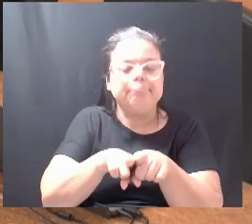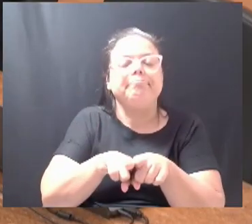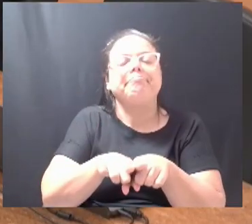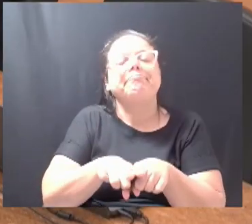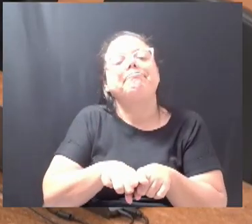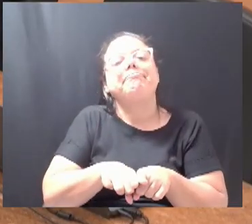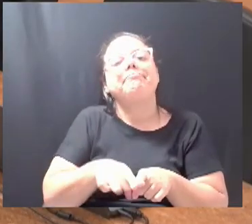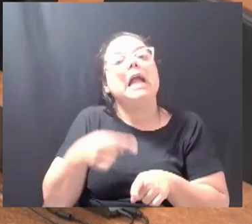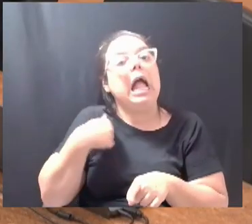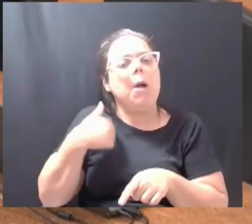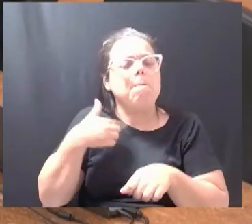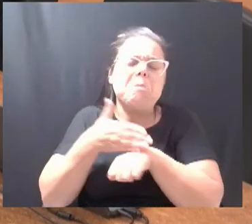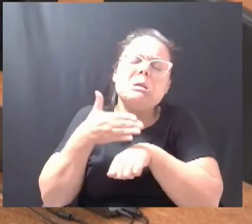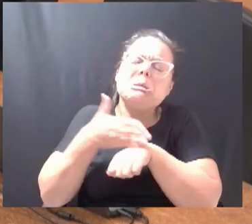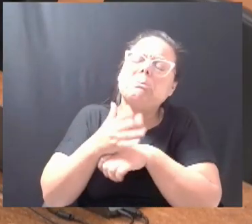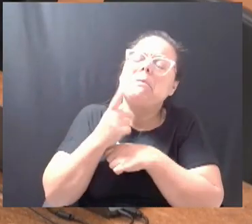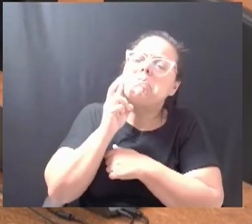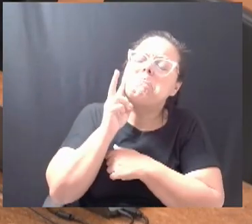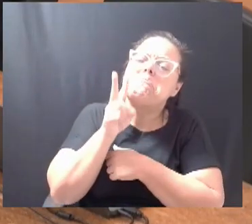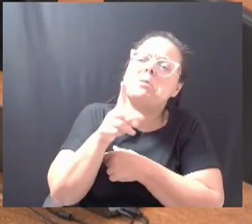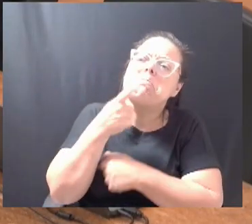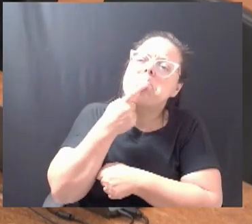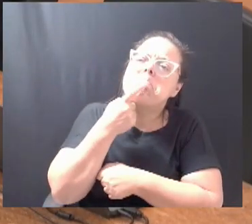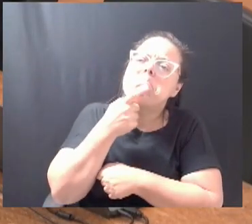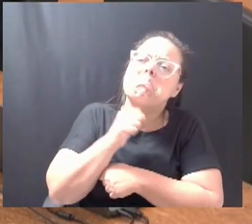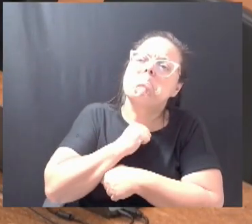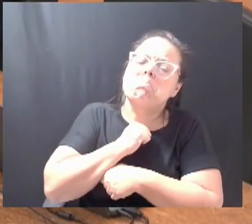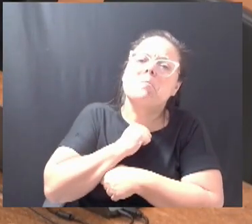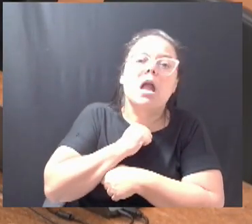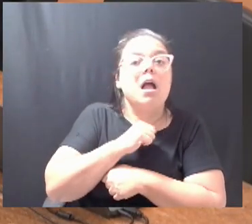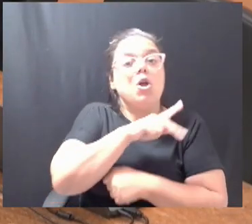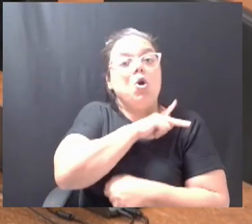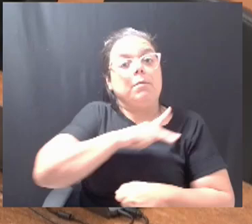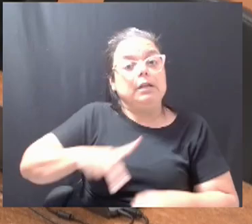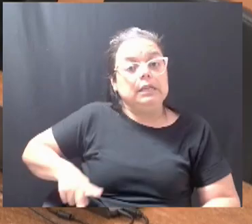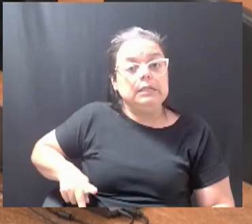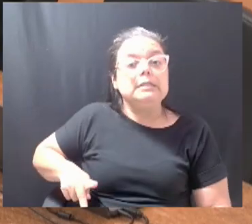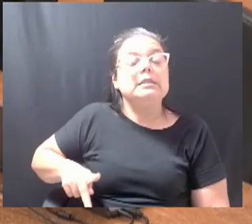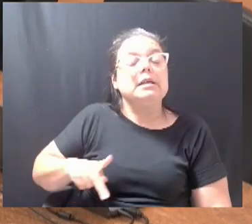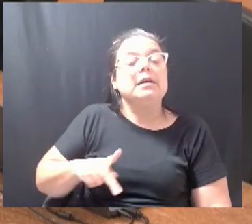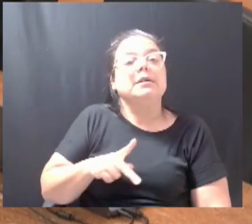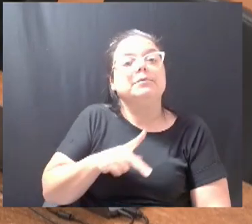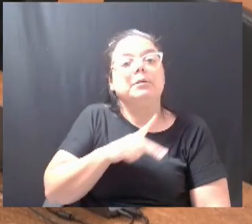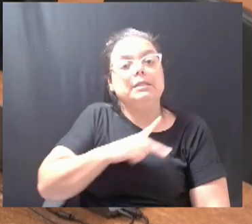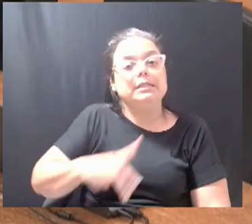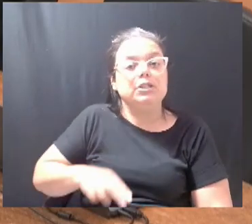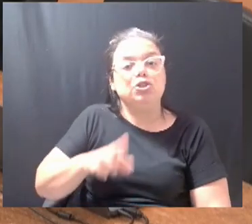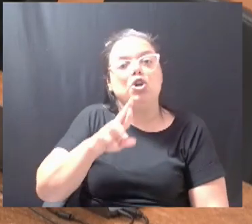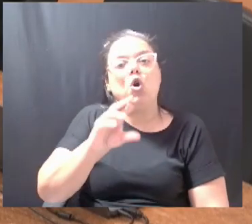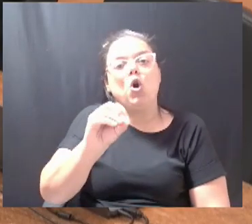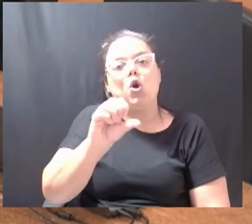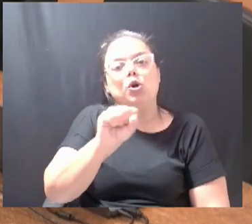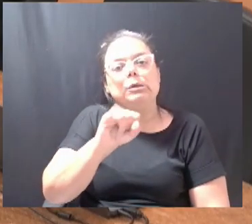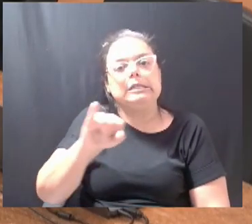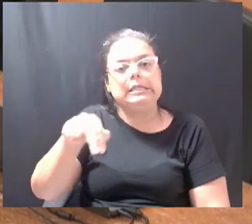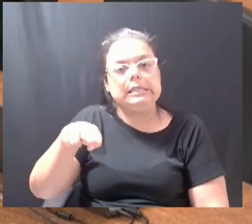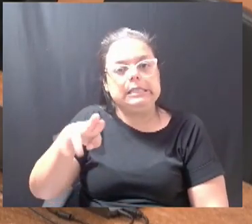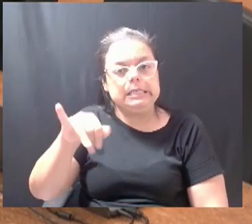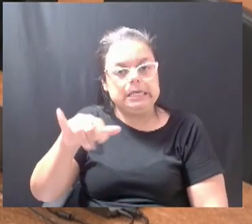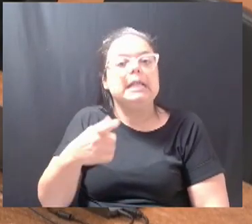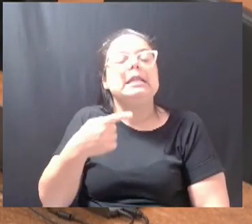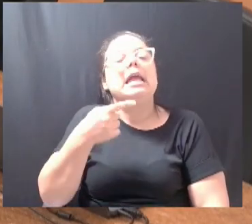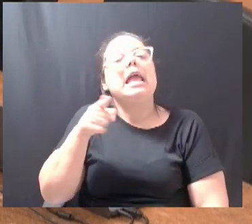tal, e aí o presidente Rossini, que foi o que apresentou, a do TDL, aí ele brincou, falou